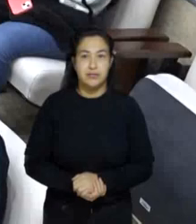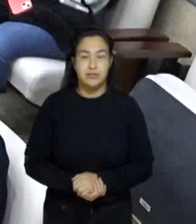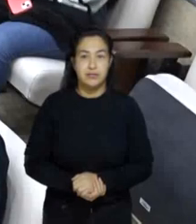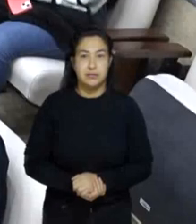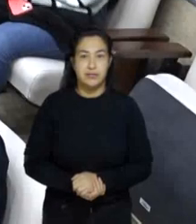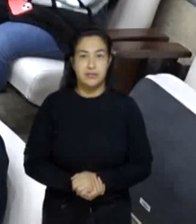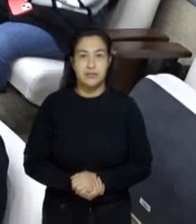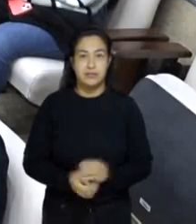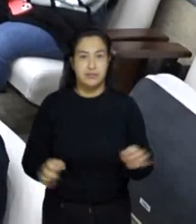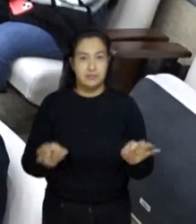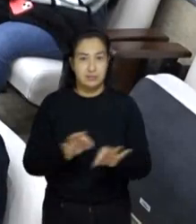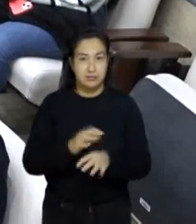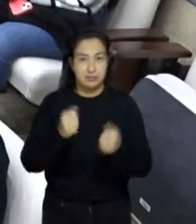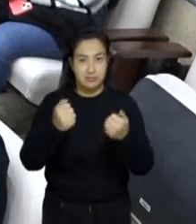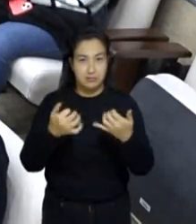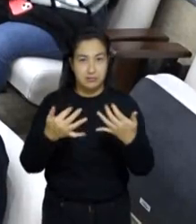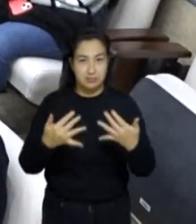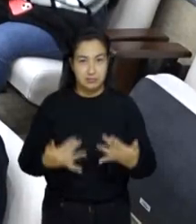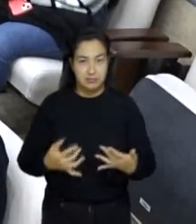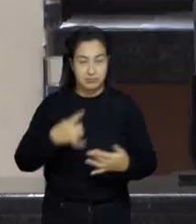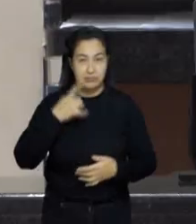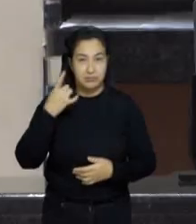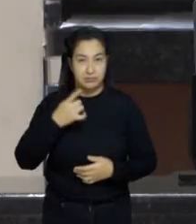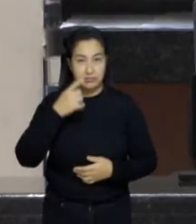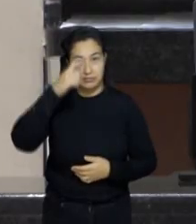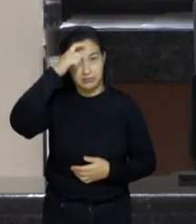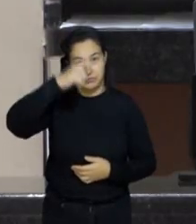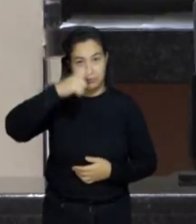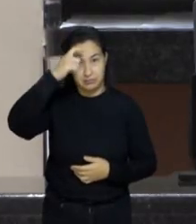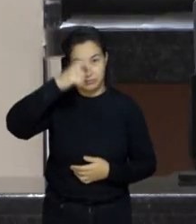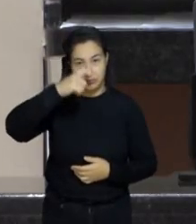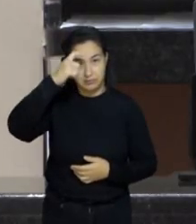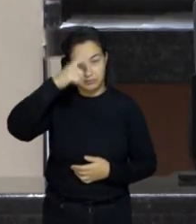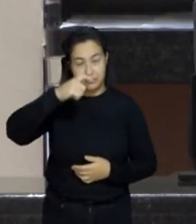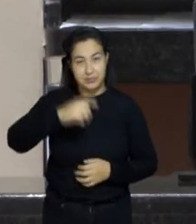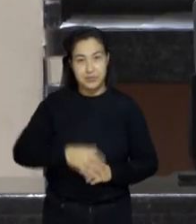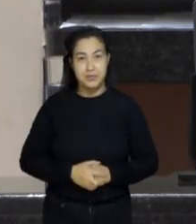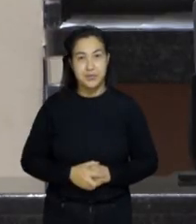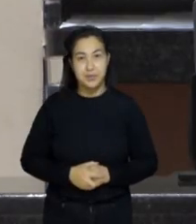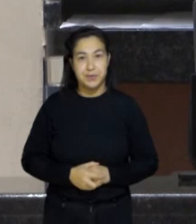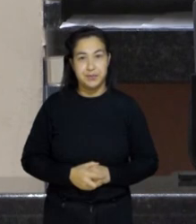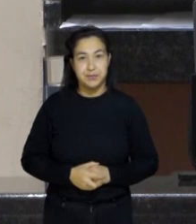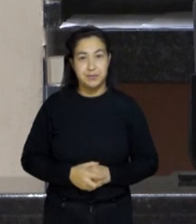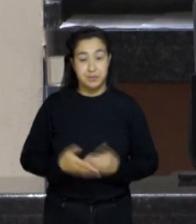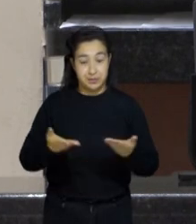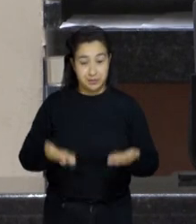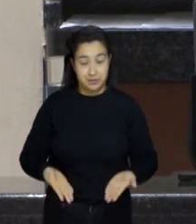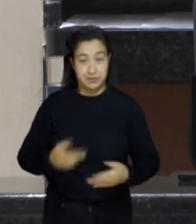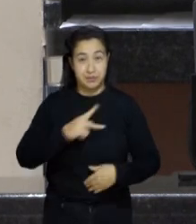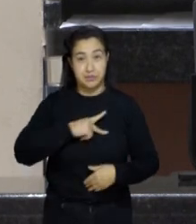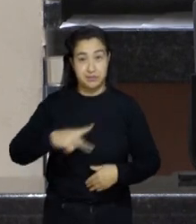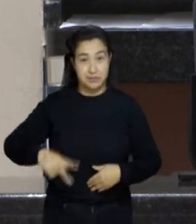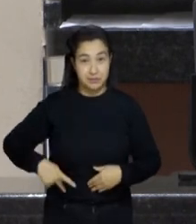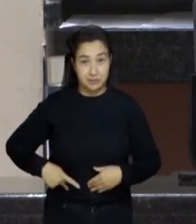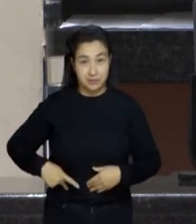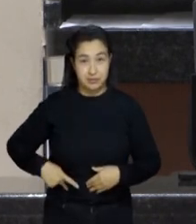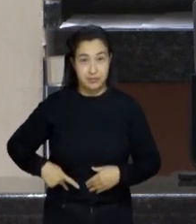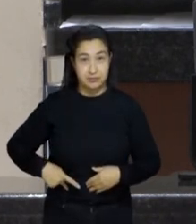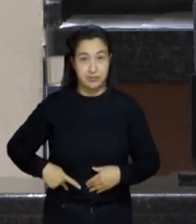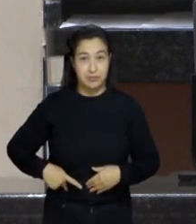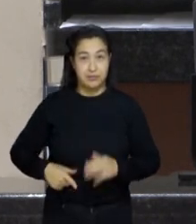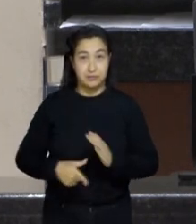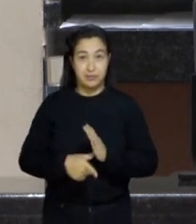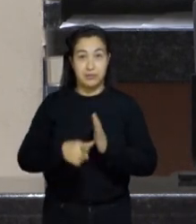Feita a manifestação, deputado Maurício Scudelark. Então, esta presidência, antes